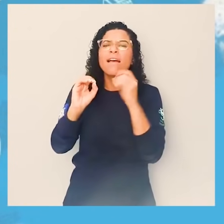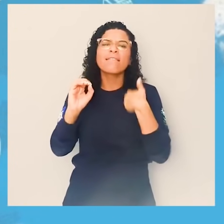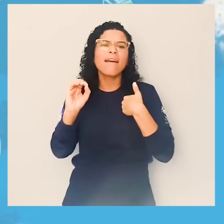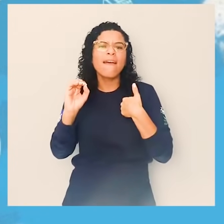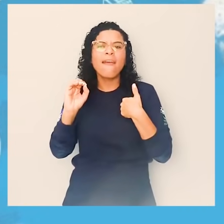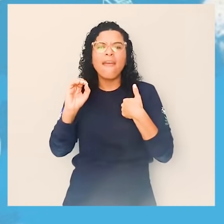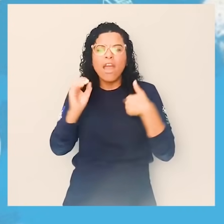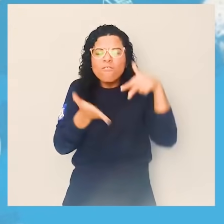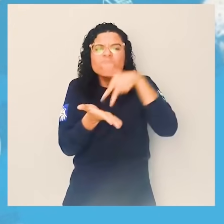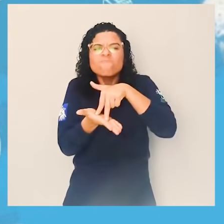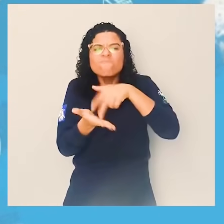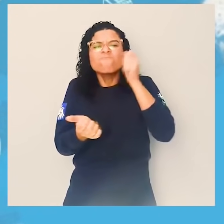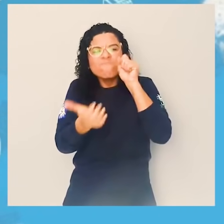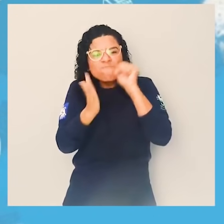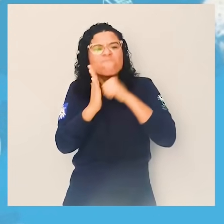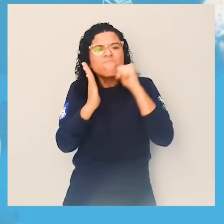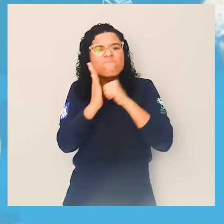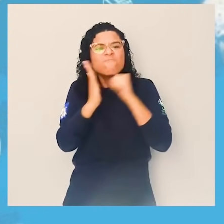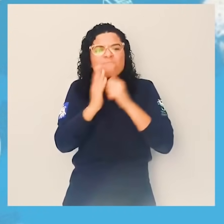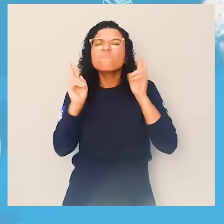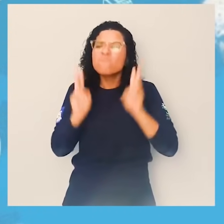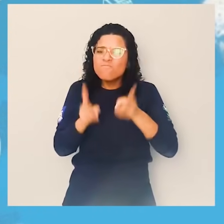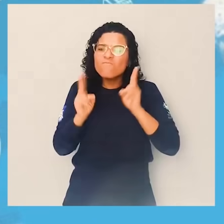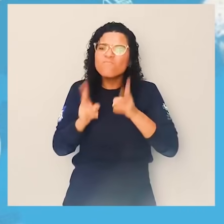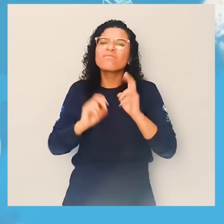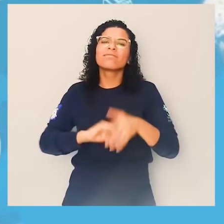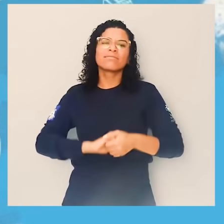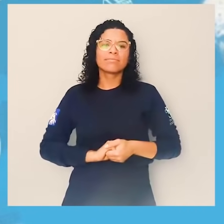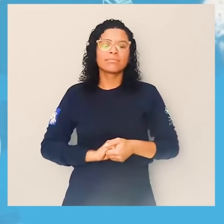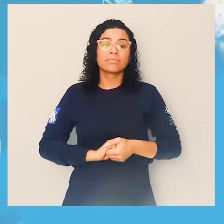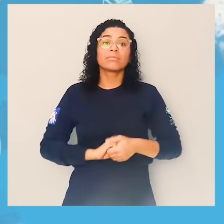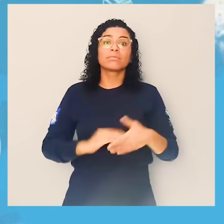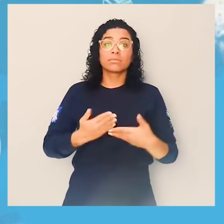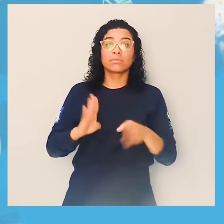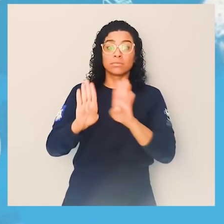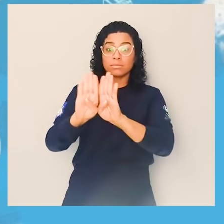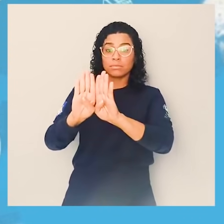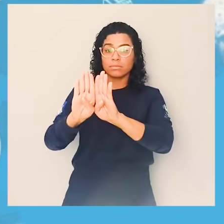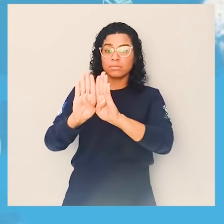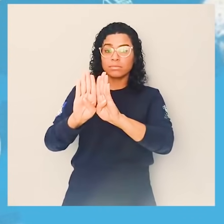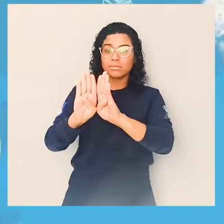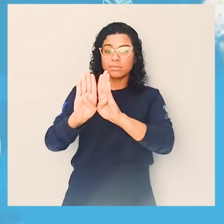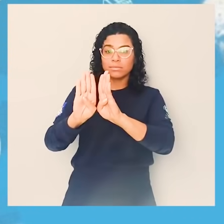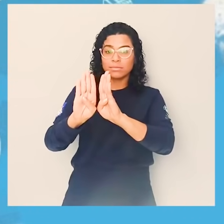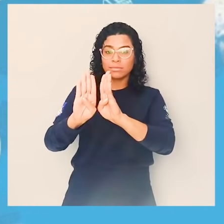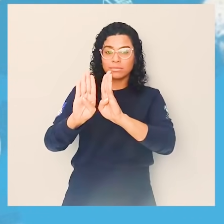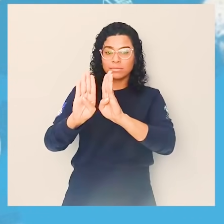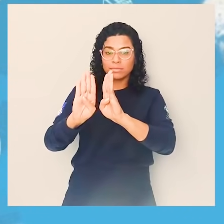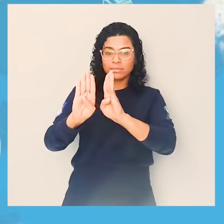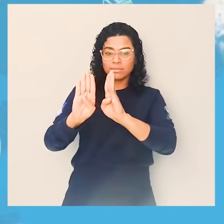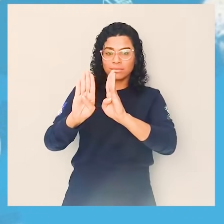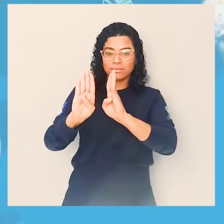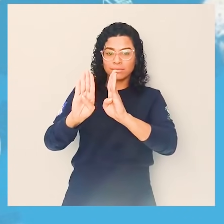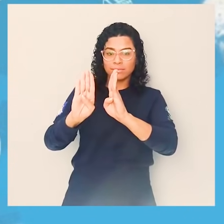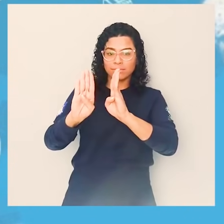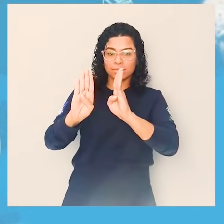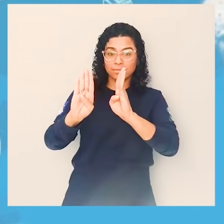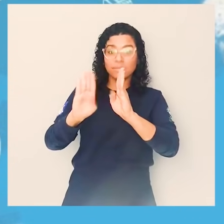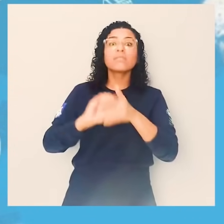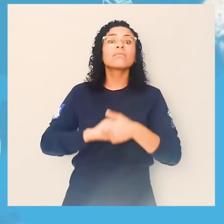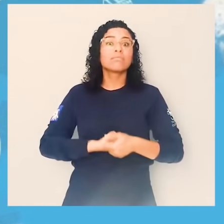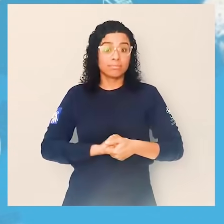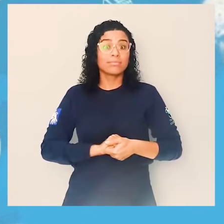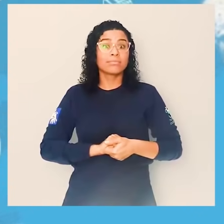tem ninguém. Eu não saio daqui se não abrirem. Aí a porta da frente foi abrindo devagarinho